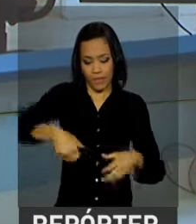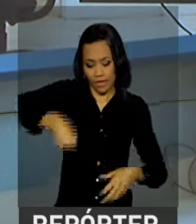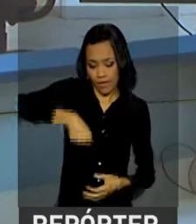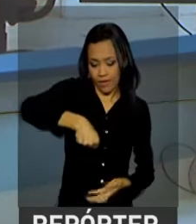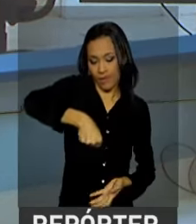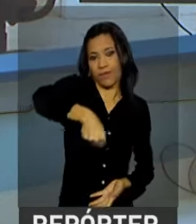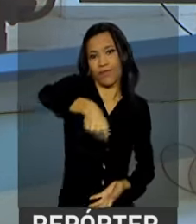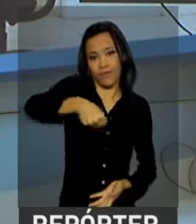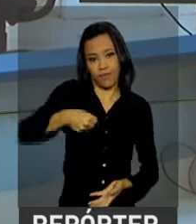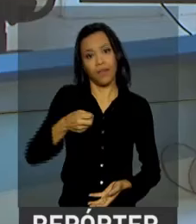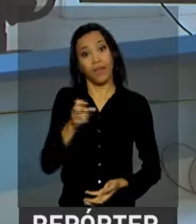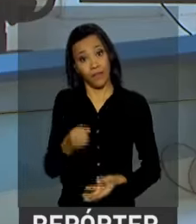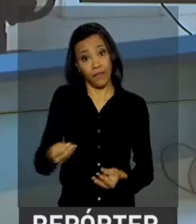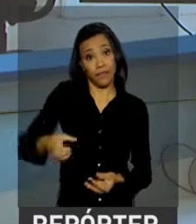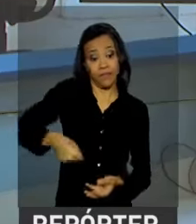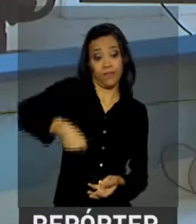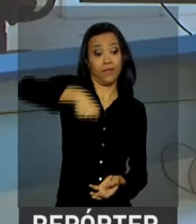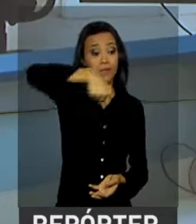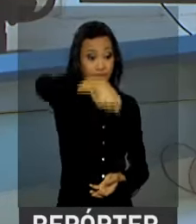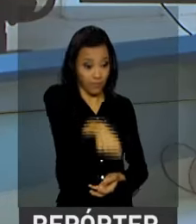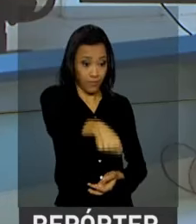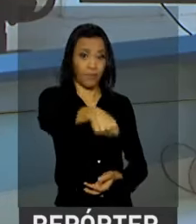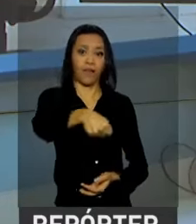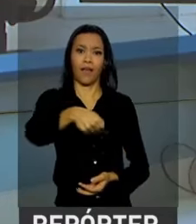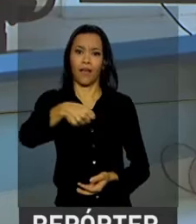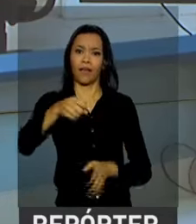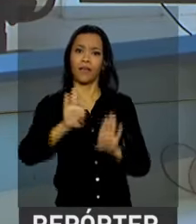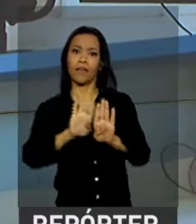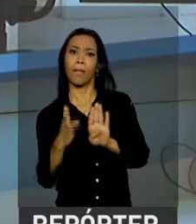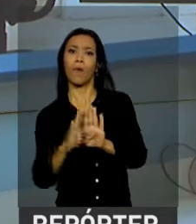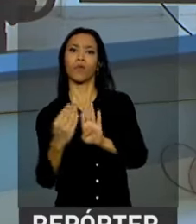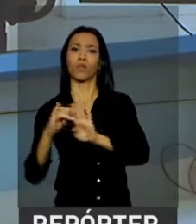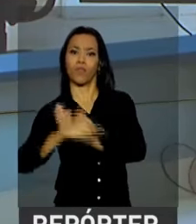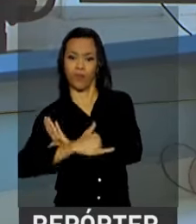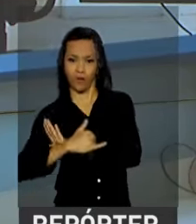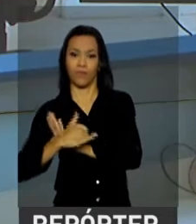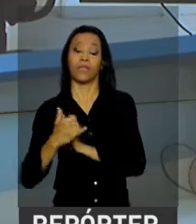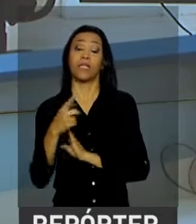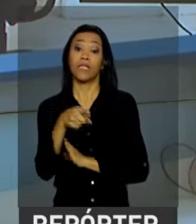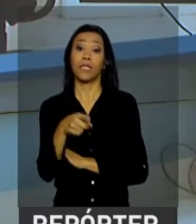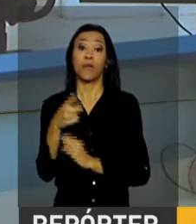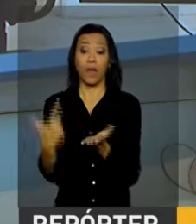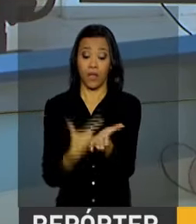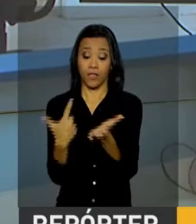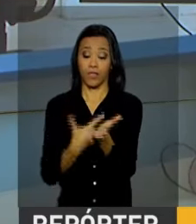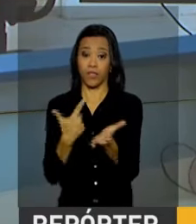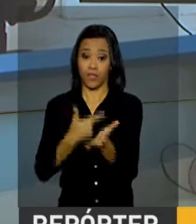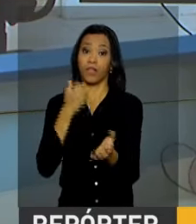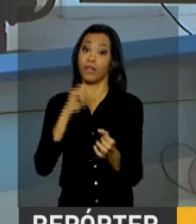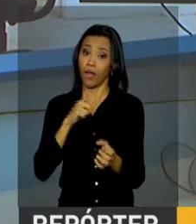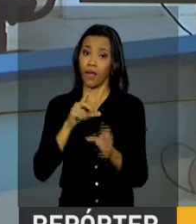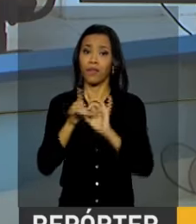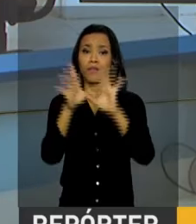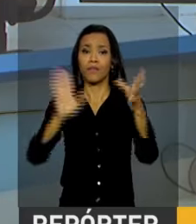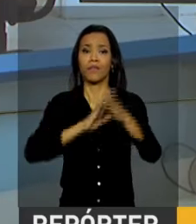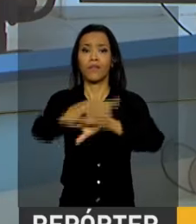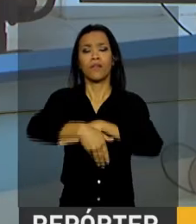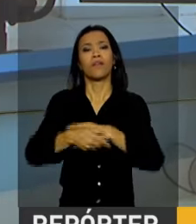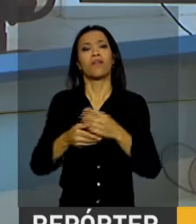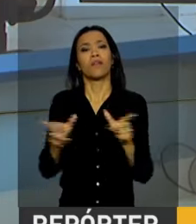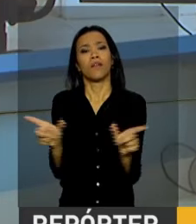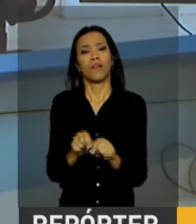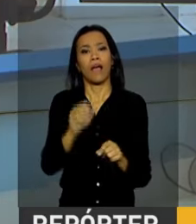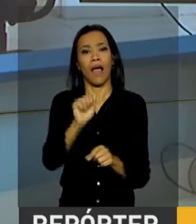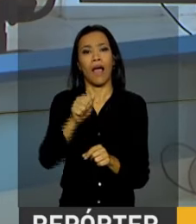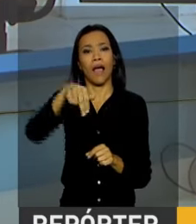carrinho do bebê e entregar o equipamento aos comissários na porta do avião. A versão digital da cartilha está disponível no portal da ANAC,